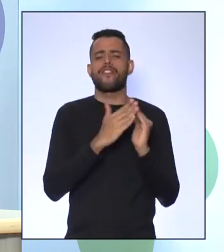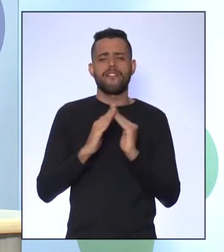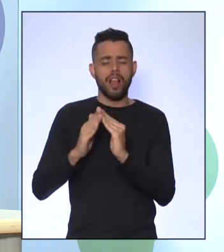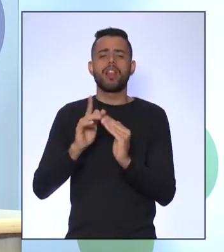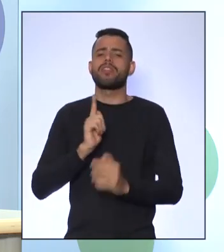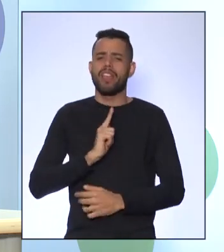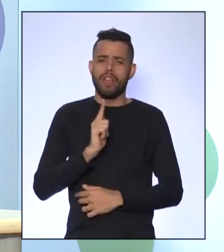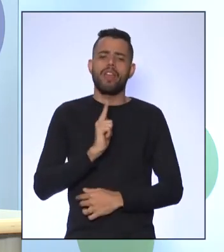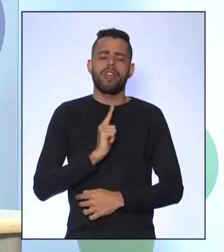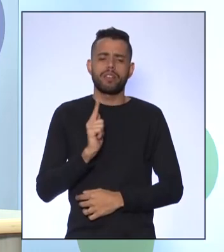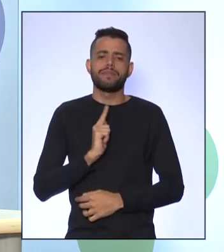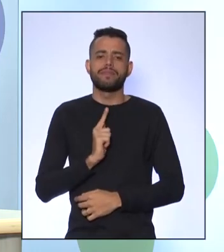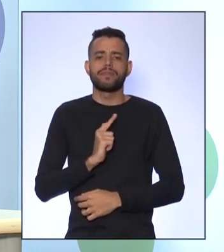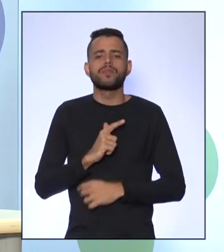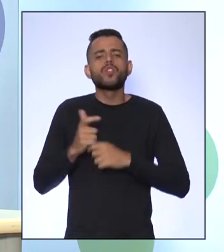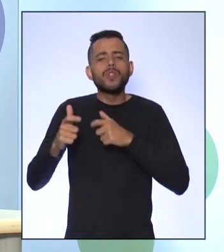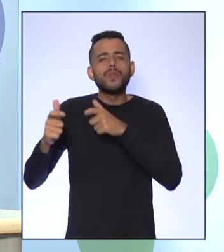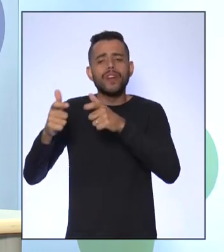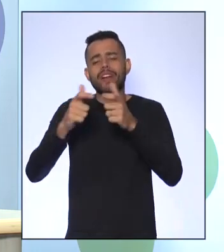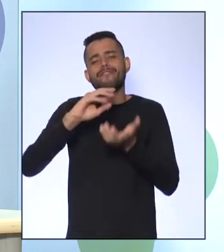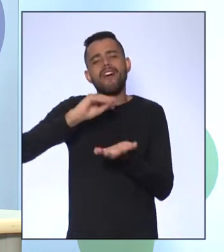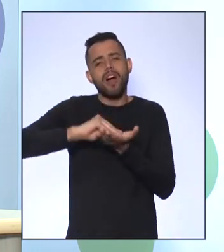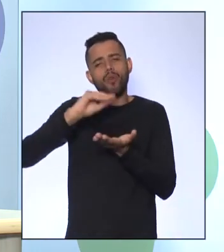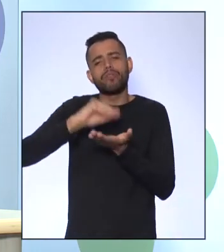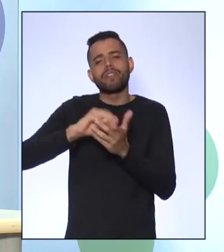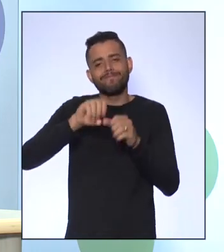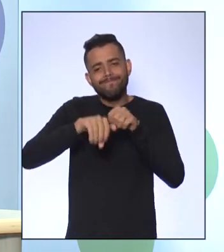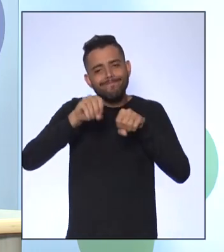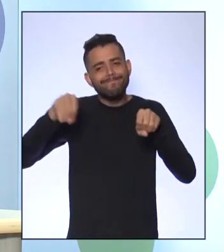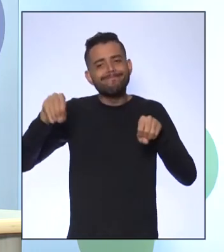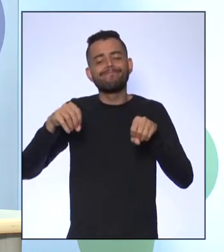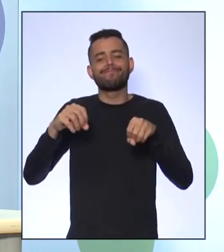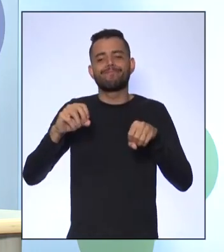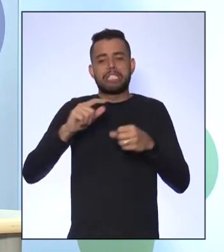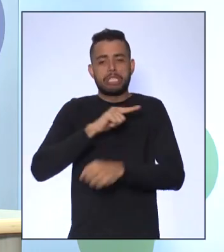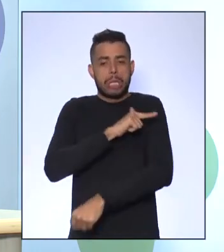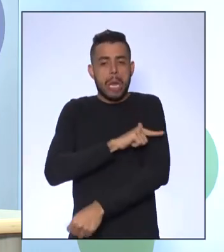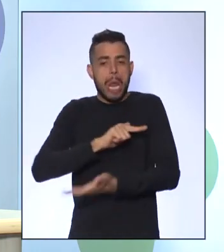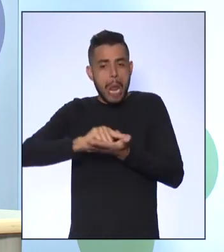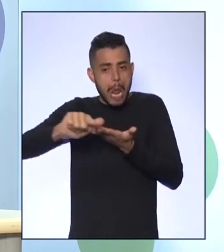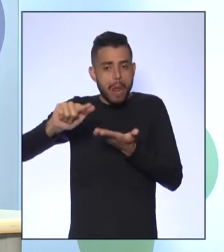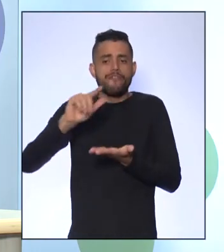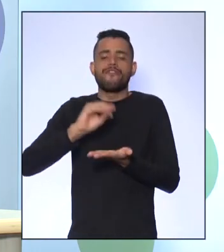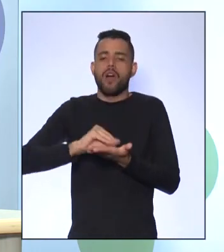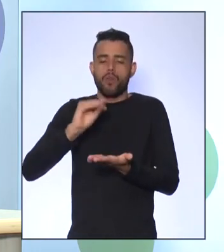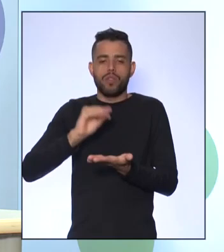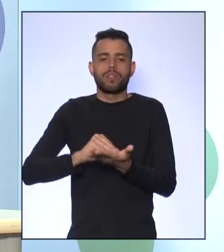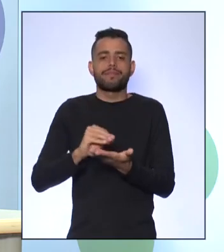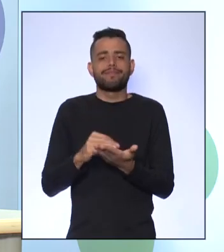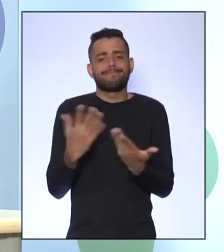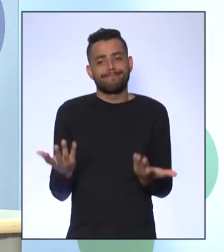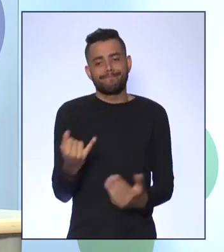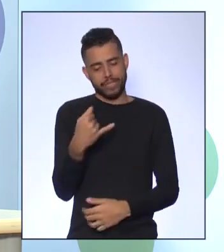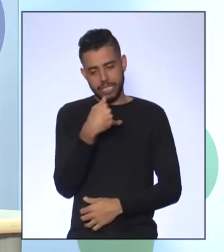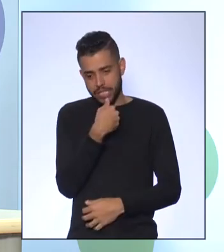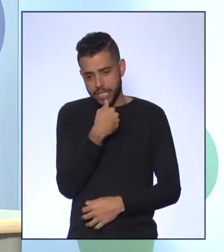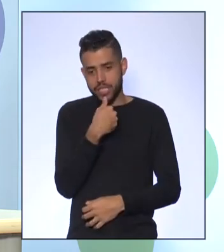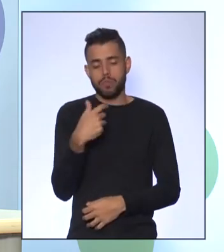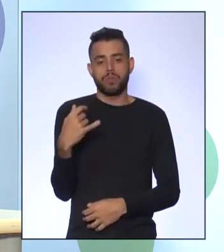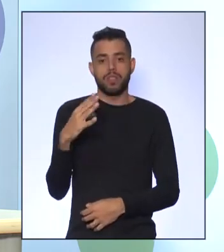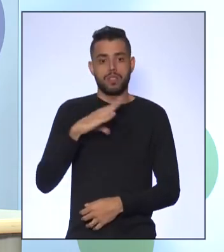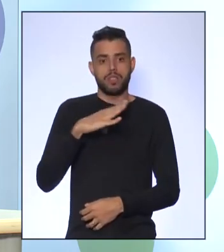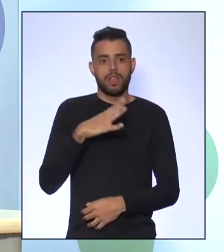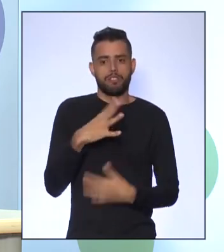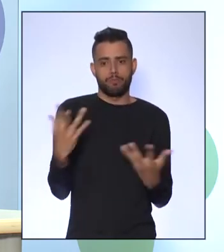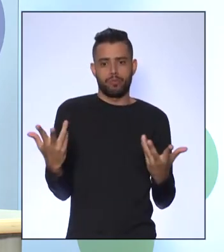os lugares com pouco saneamento básico. Isso é uma tristeza nós falarmos isso, de uma cidade tão bonita e tão